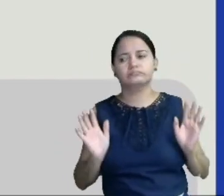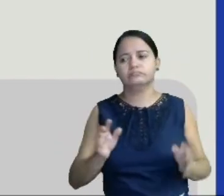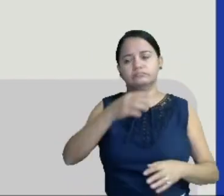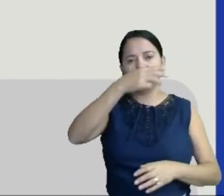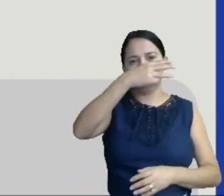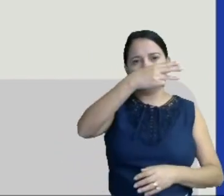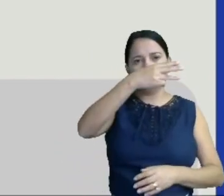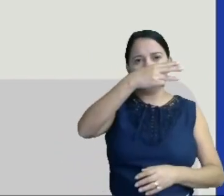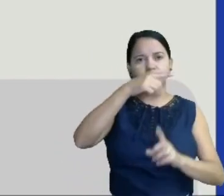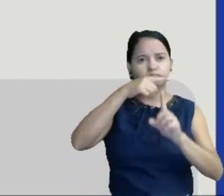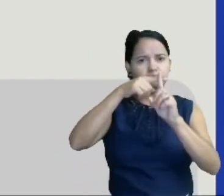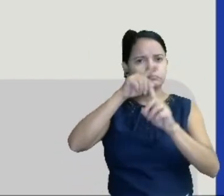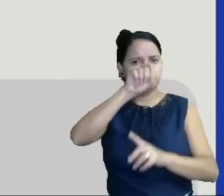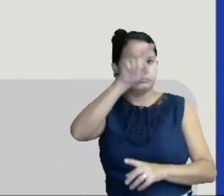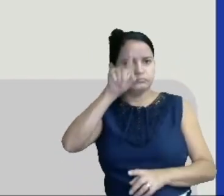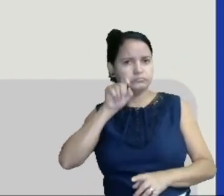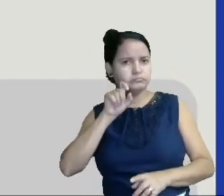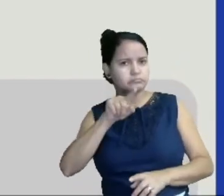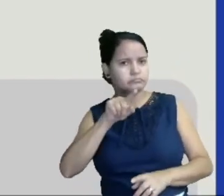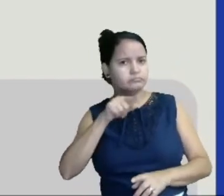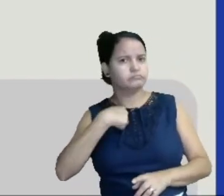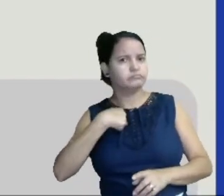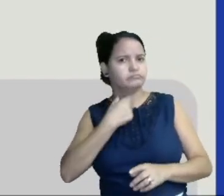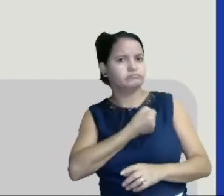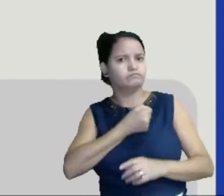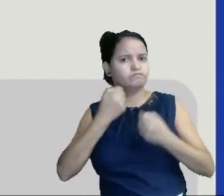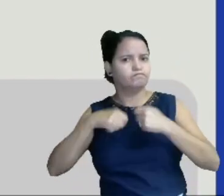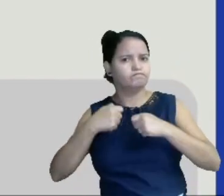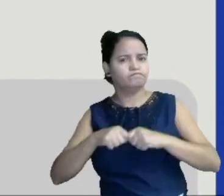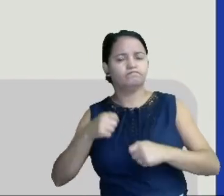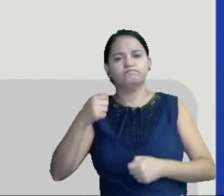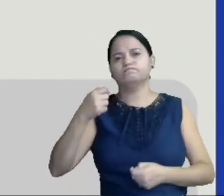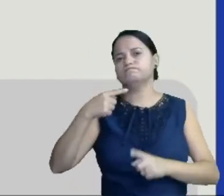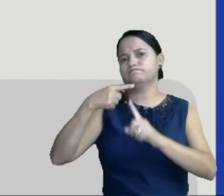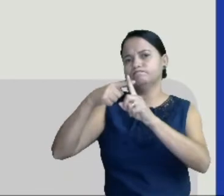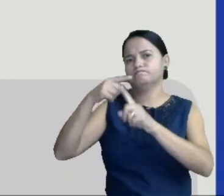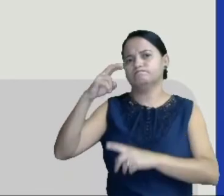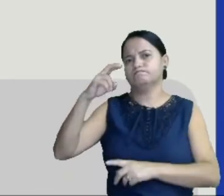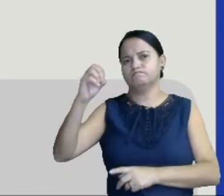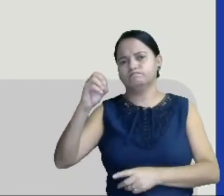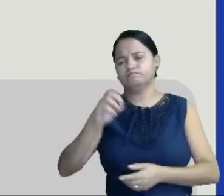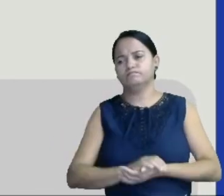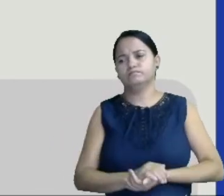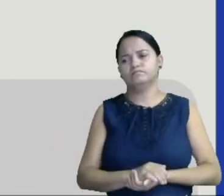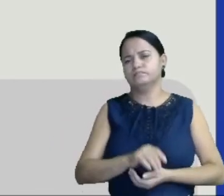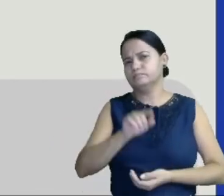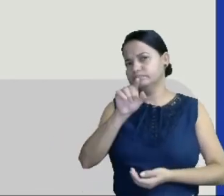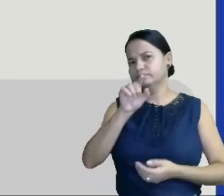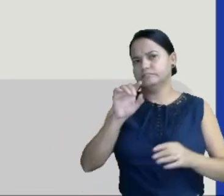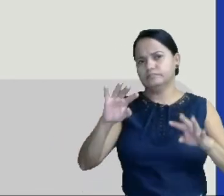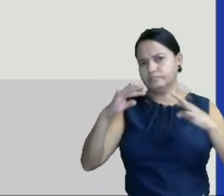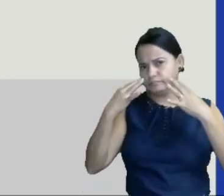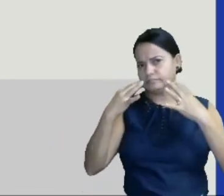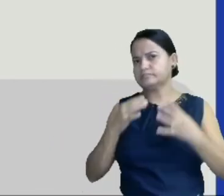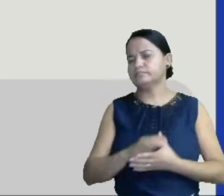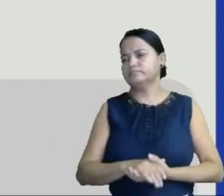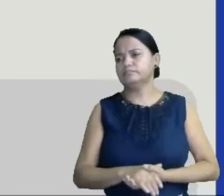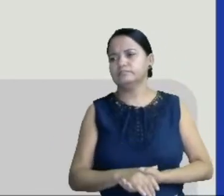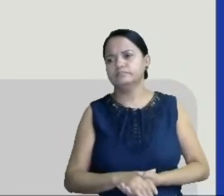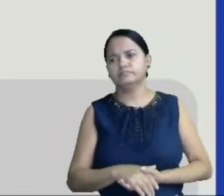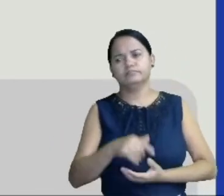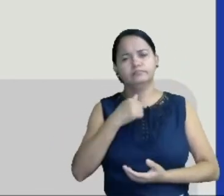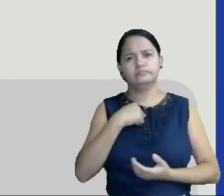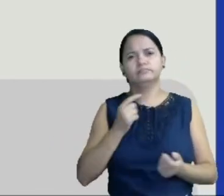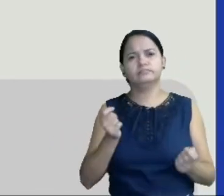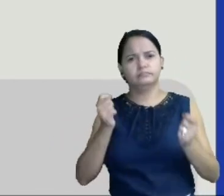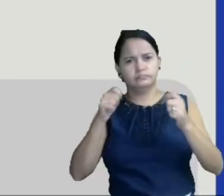três mais uma interrogação é o número que eu preciso mais 50 mais gente presta bem atenção 50 já posso